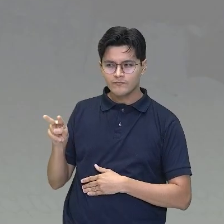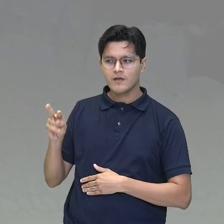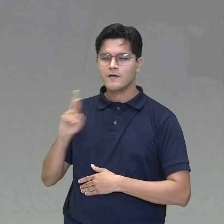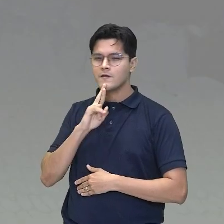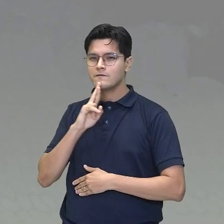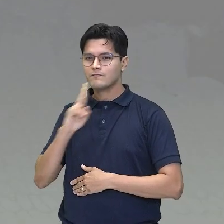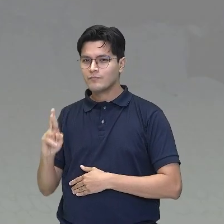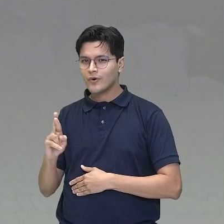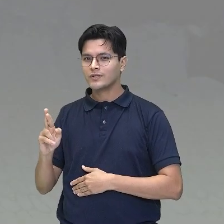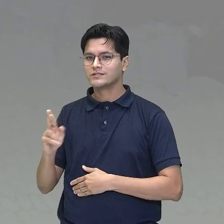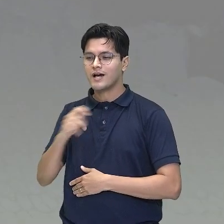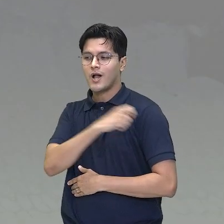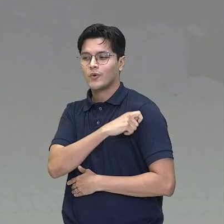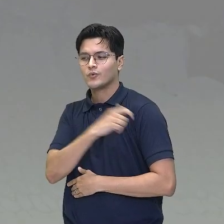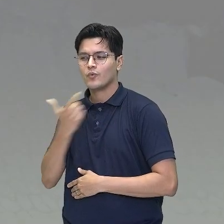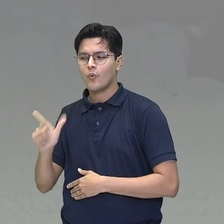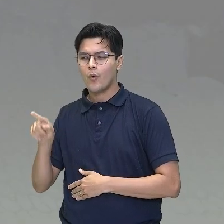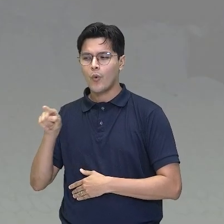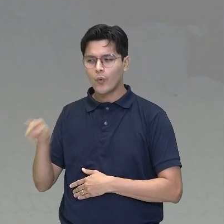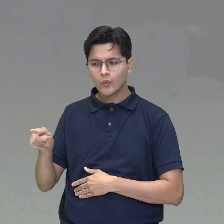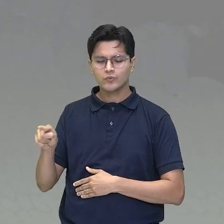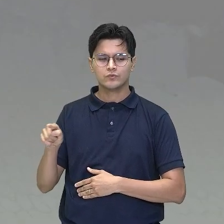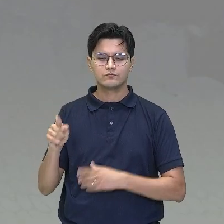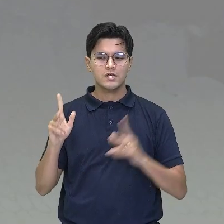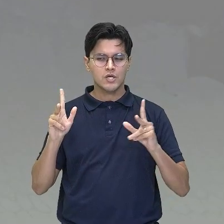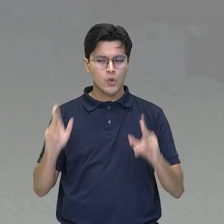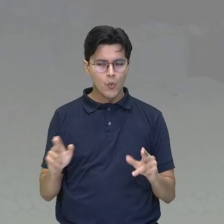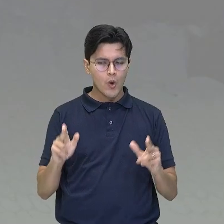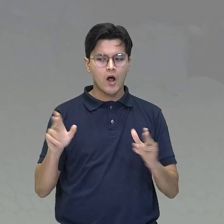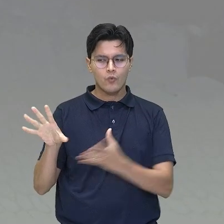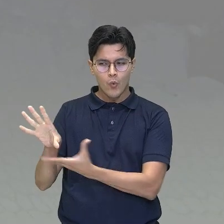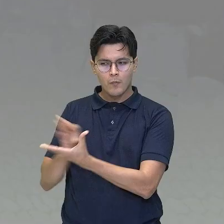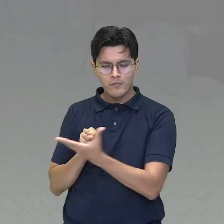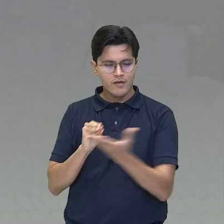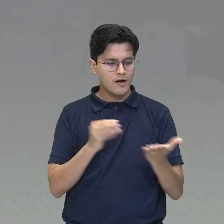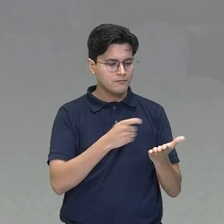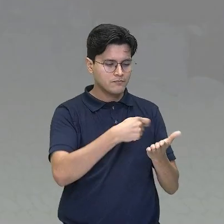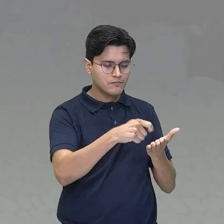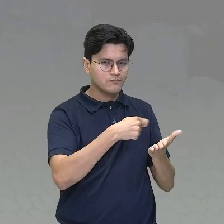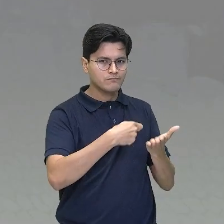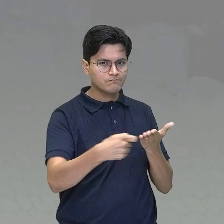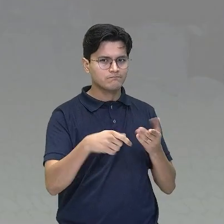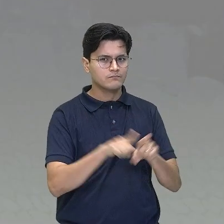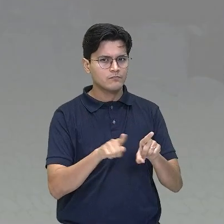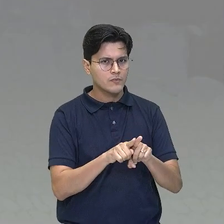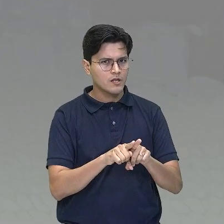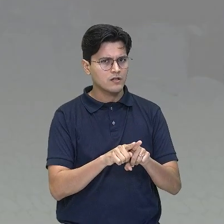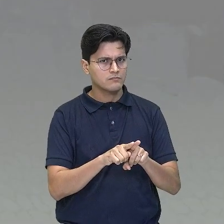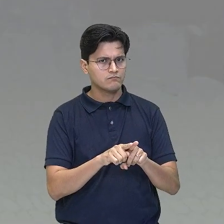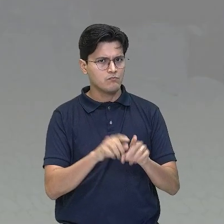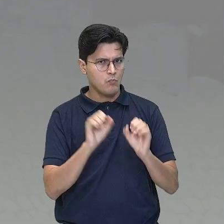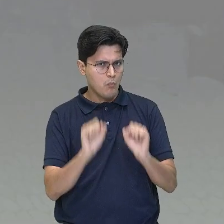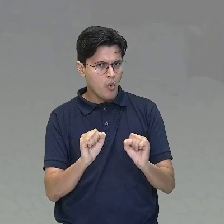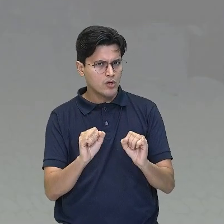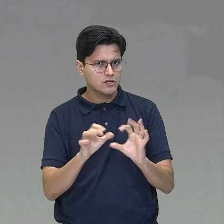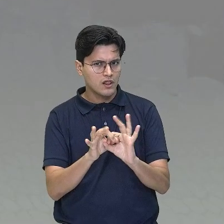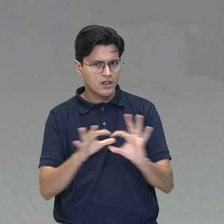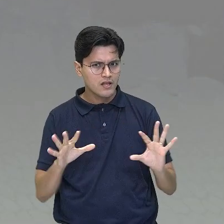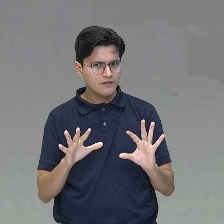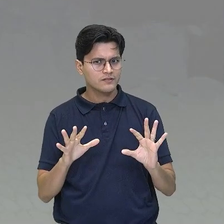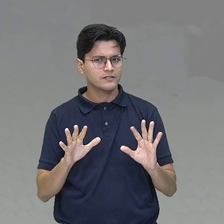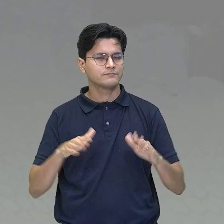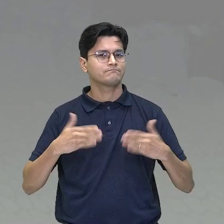que frequenta uma igreja, qual é a sua postura na prova? Você estuda, se prepara para aquela